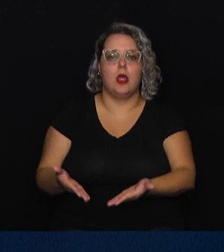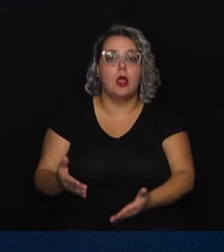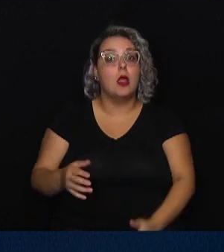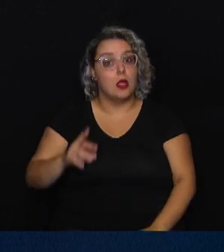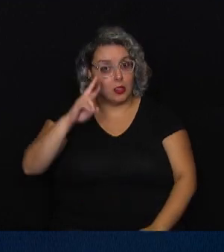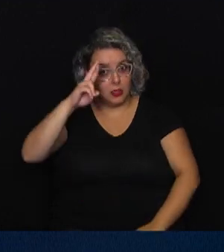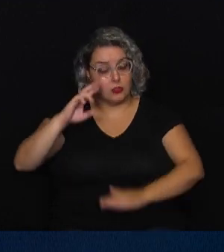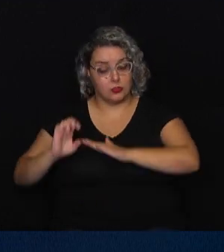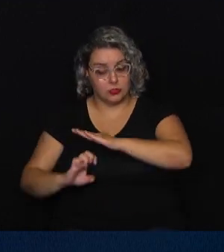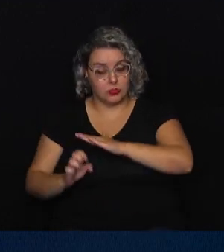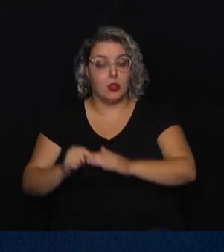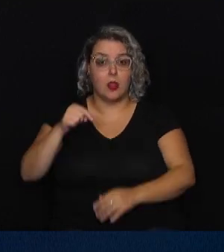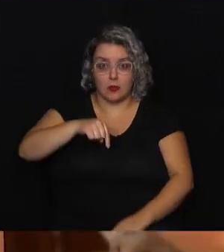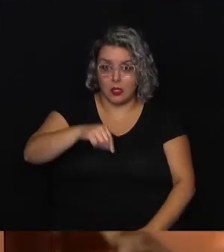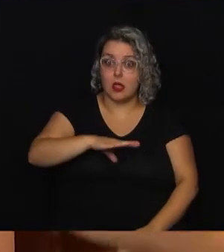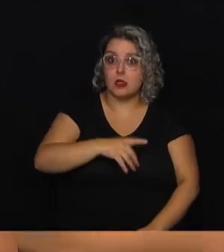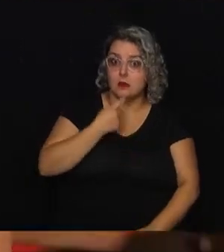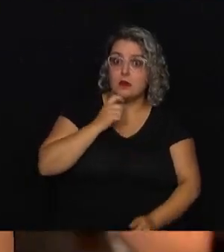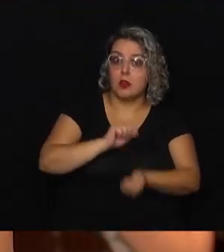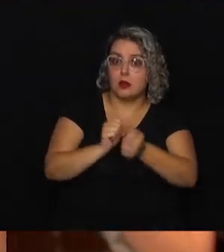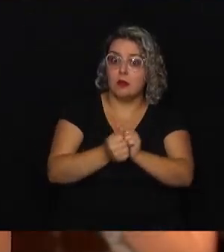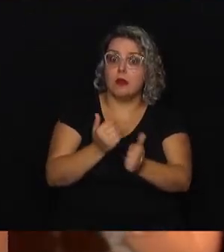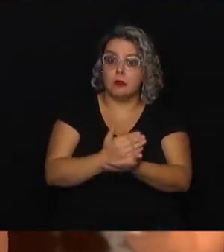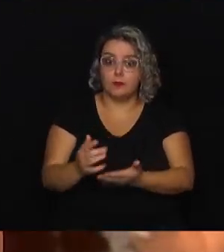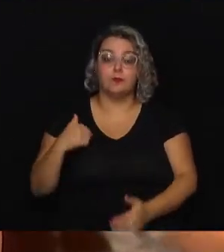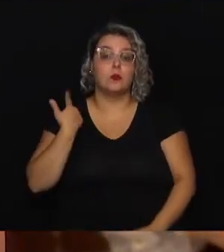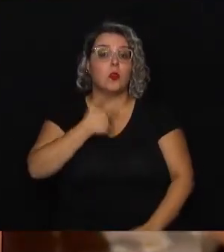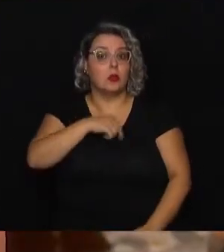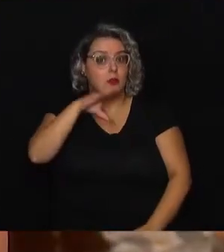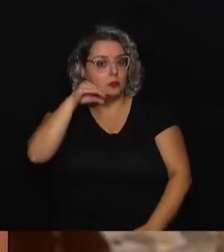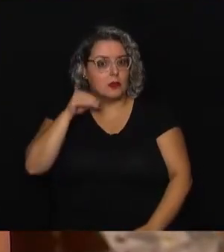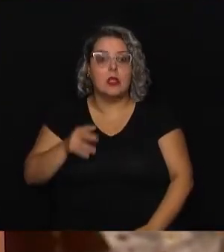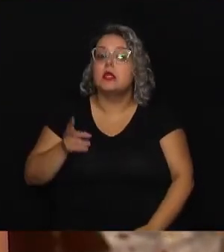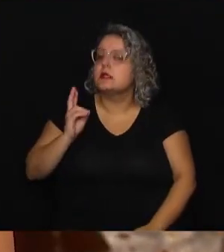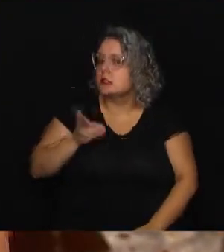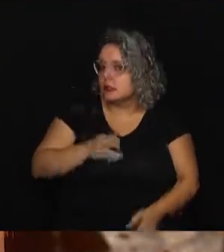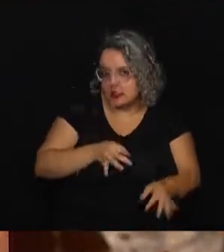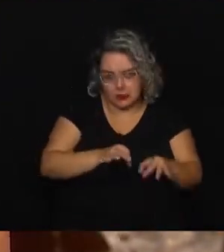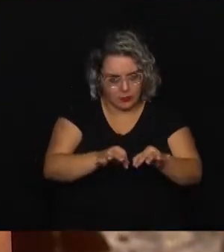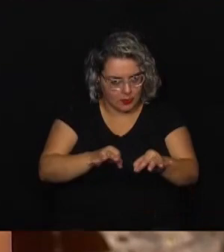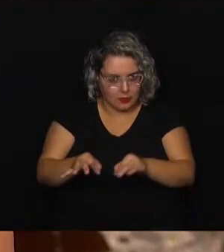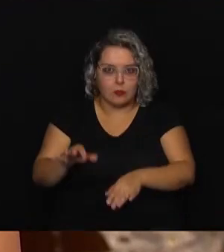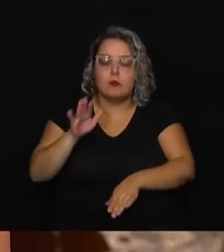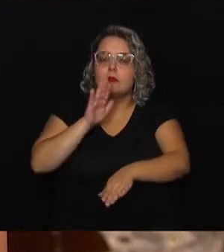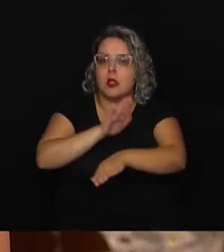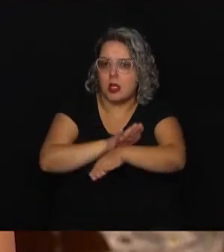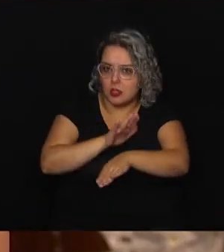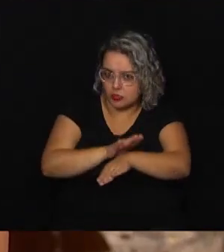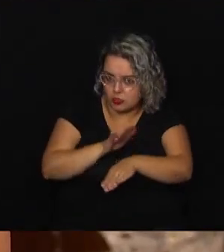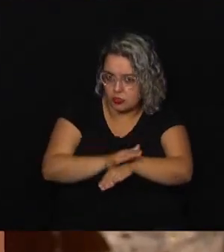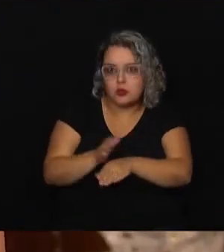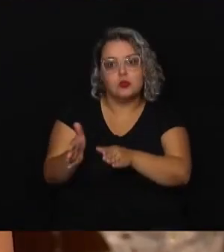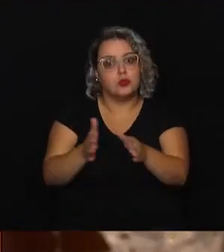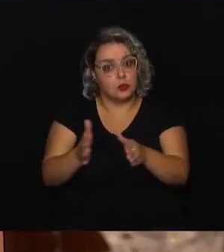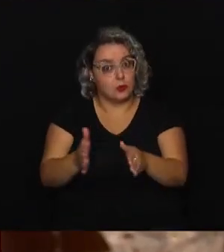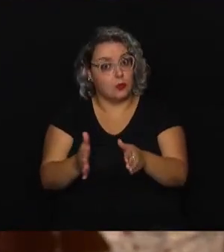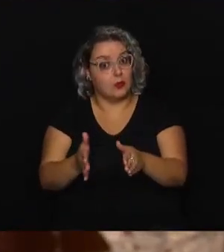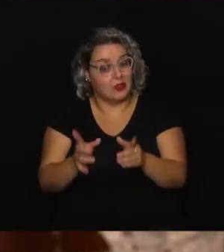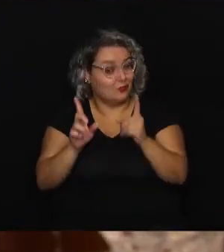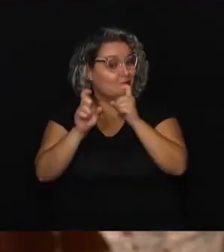já começaram as adequações. Os nossos funcionários sempre foram preparados para ajudar em situações